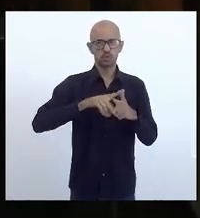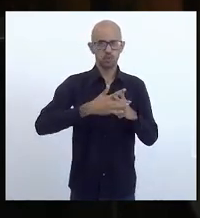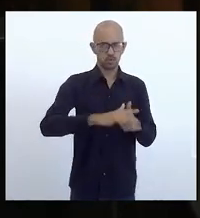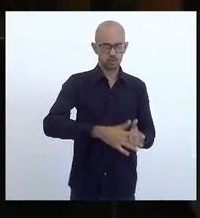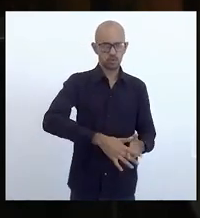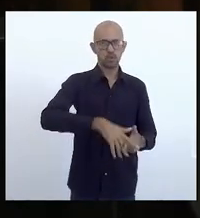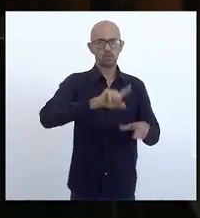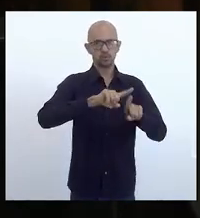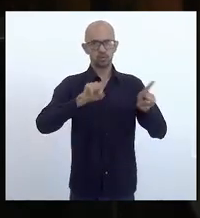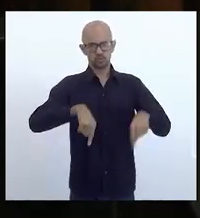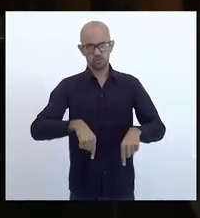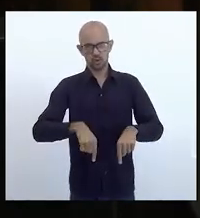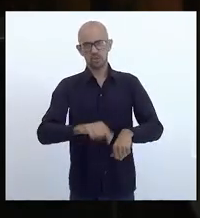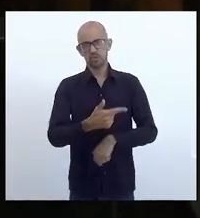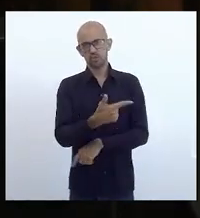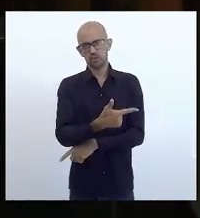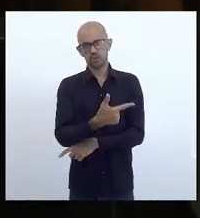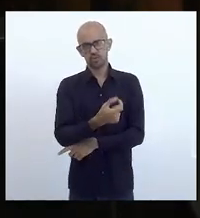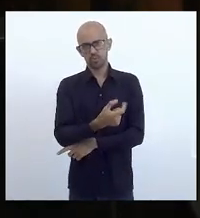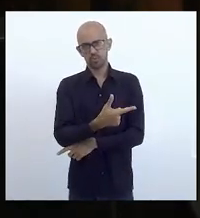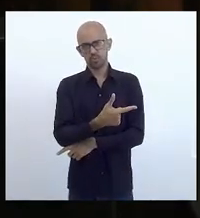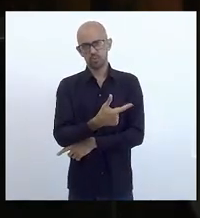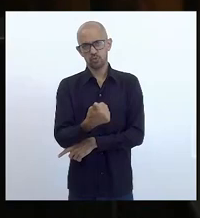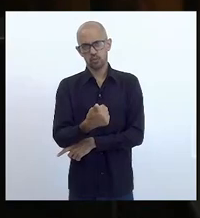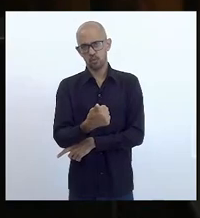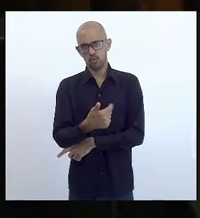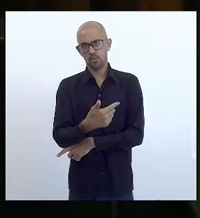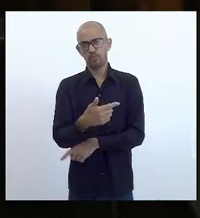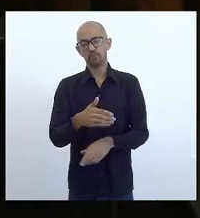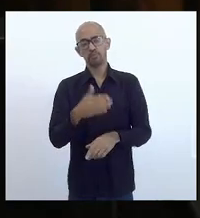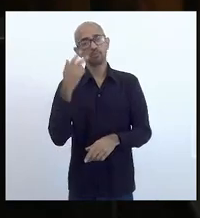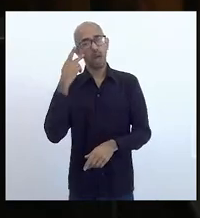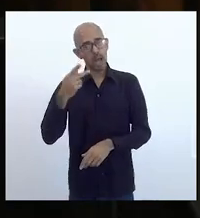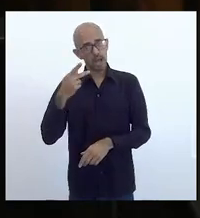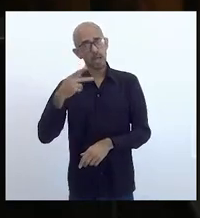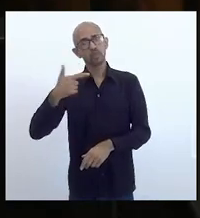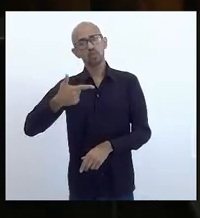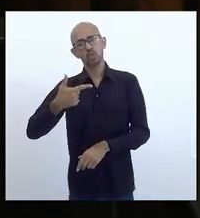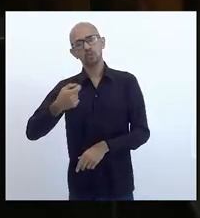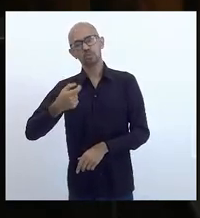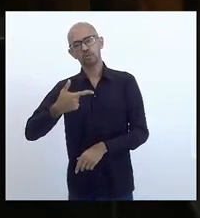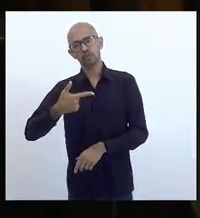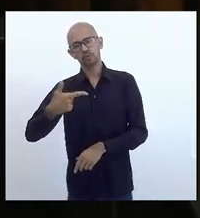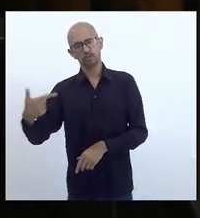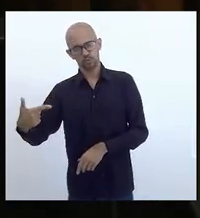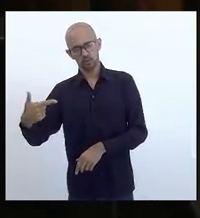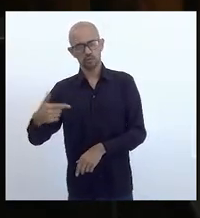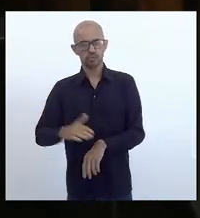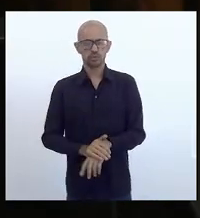para 22. Isso daria aproximadamente